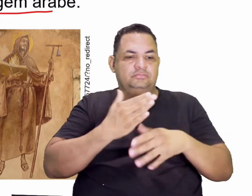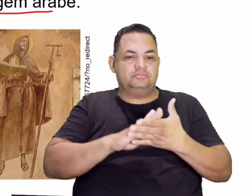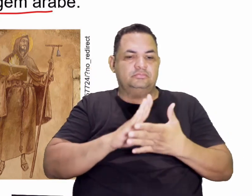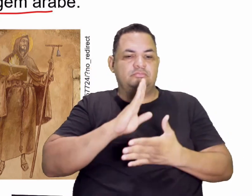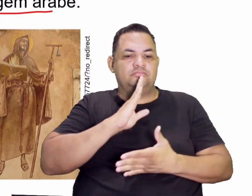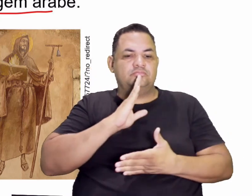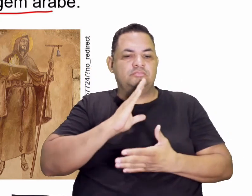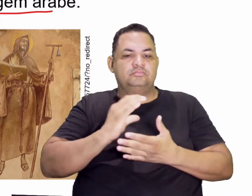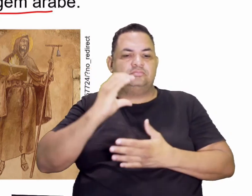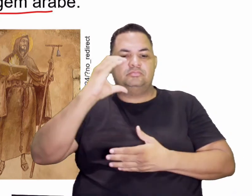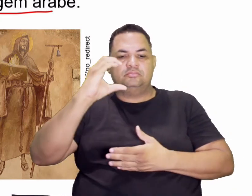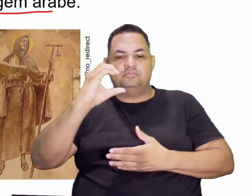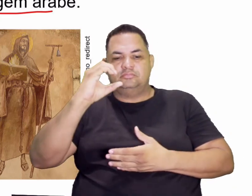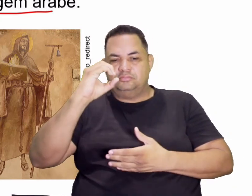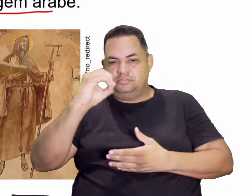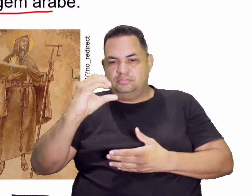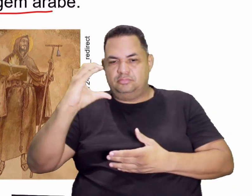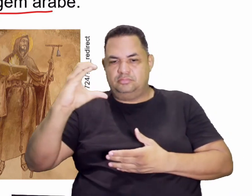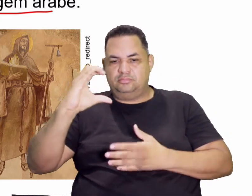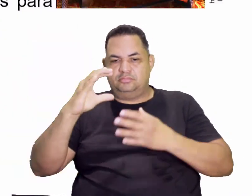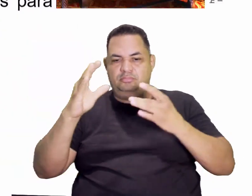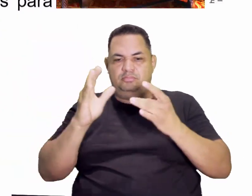cristão, lá no século XIII.